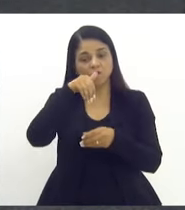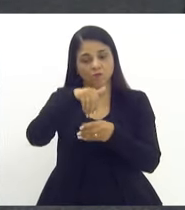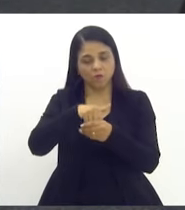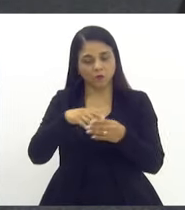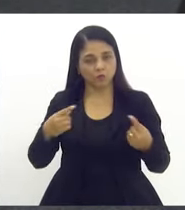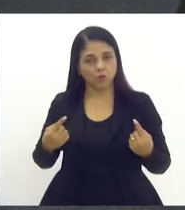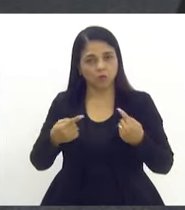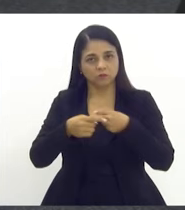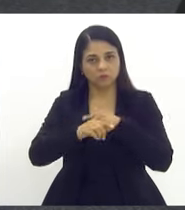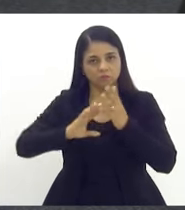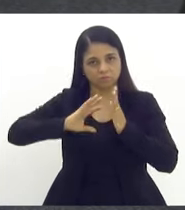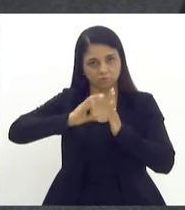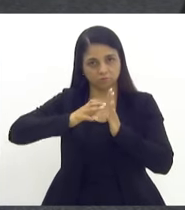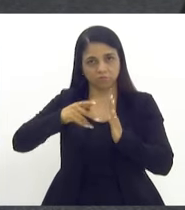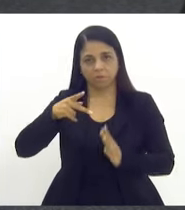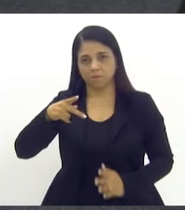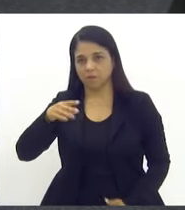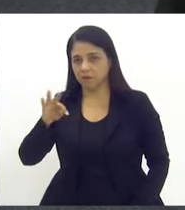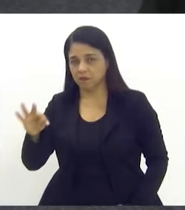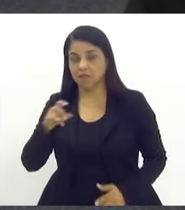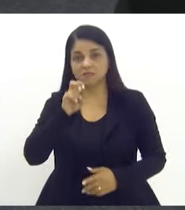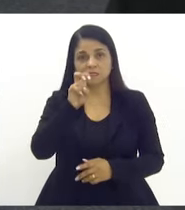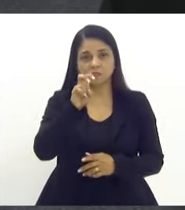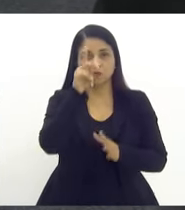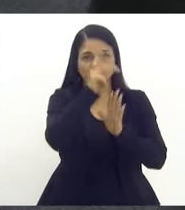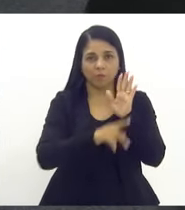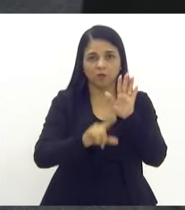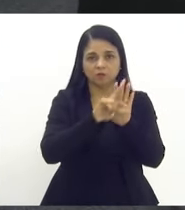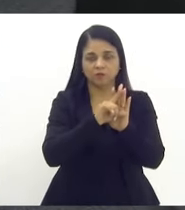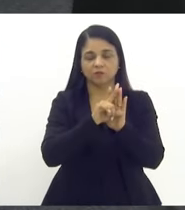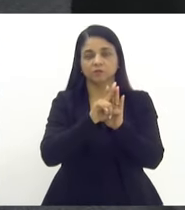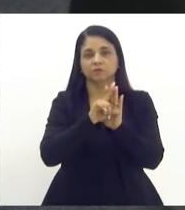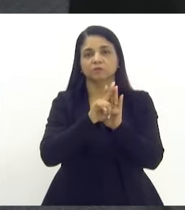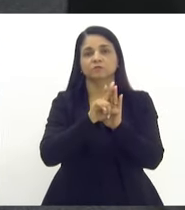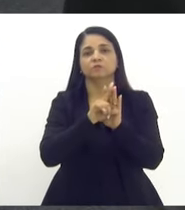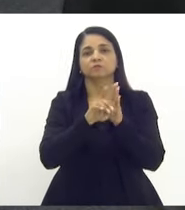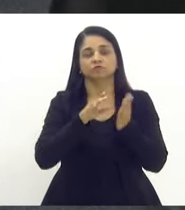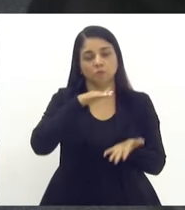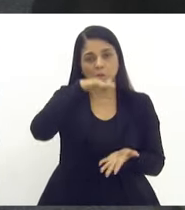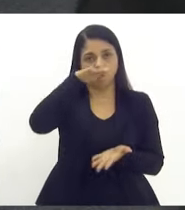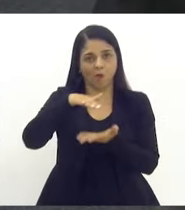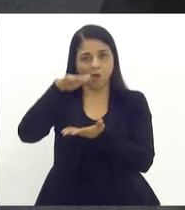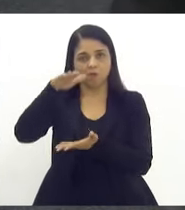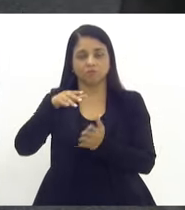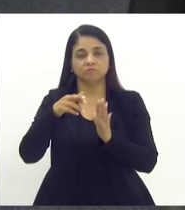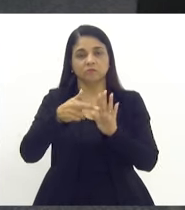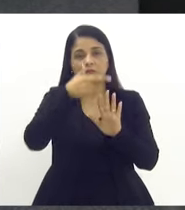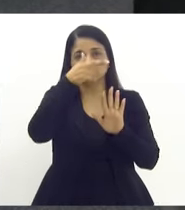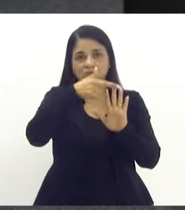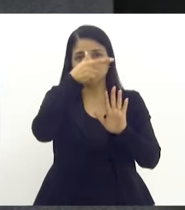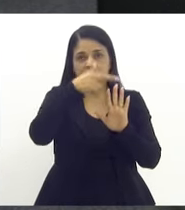da bancada do PT em 5 projetos de concessão de títulos do bloco. É o projeto de resolução